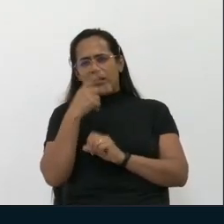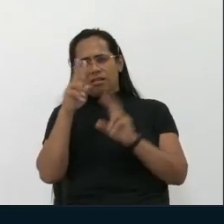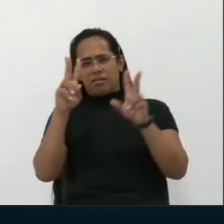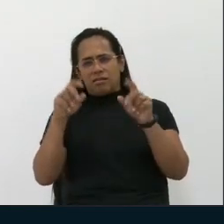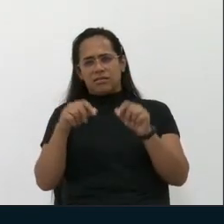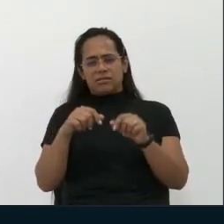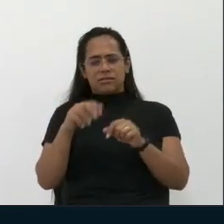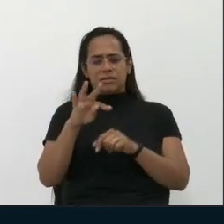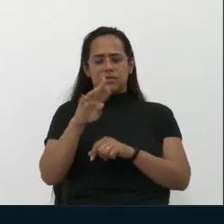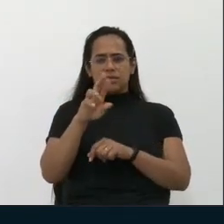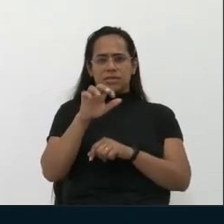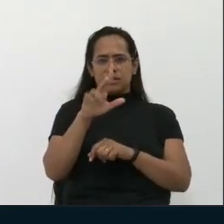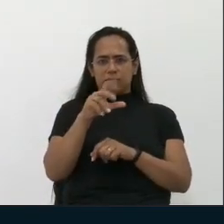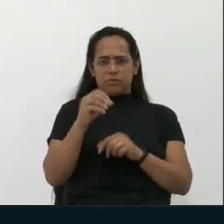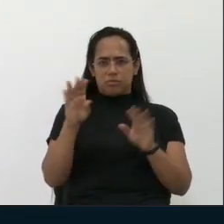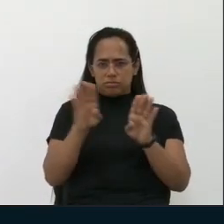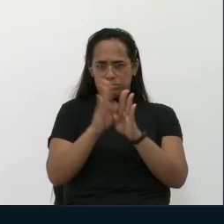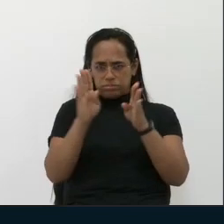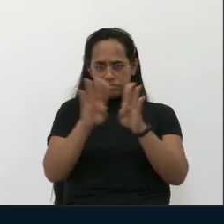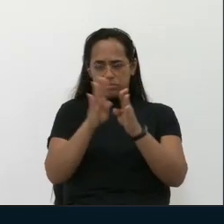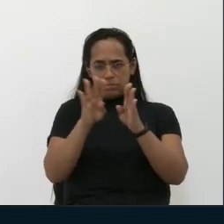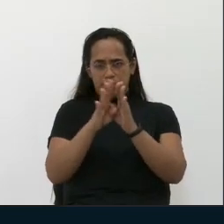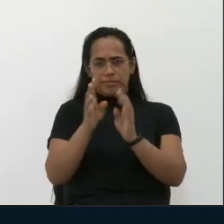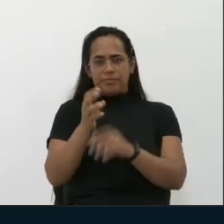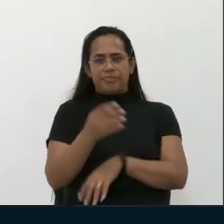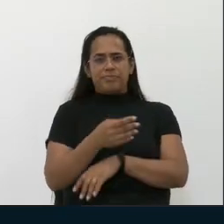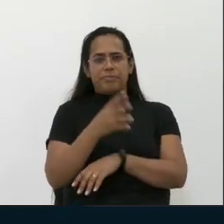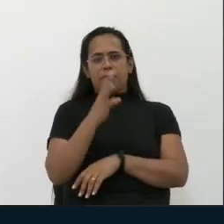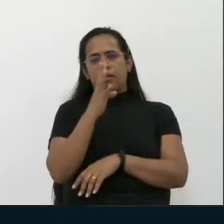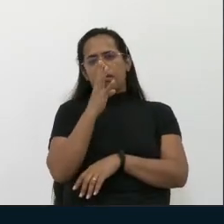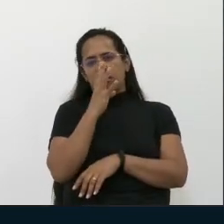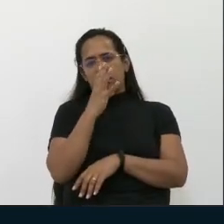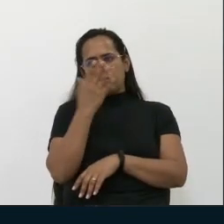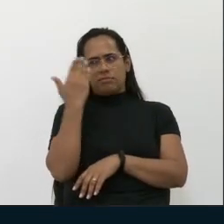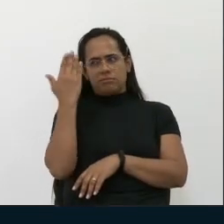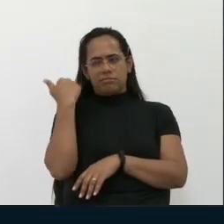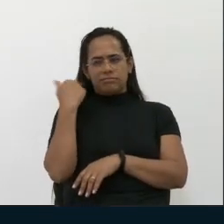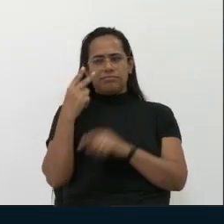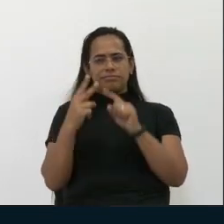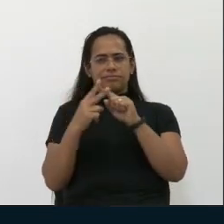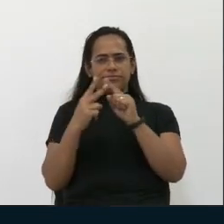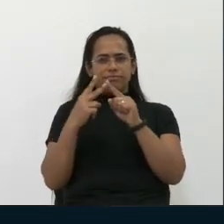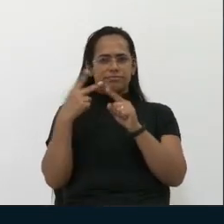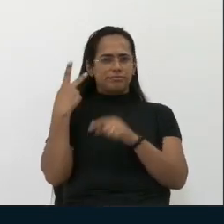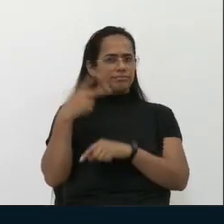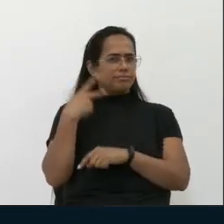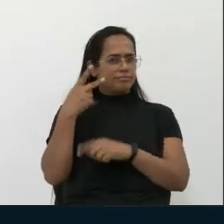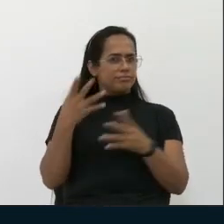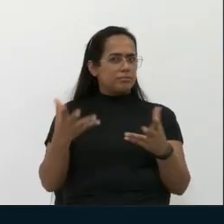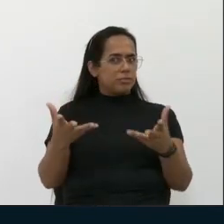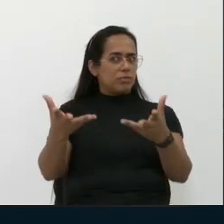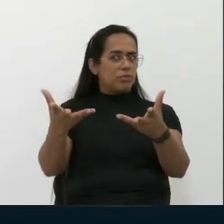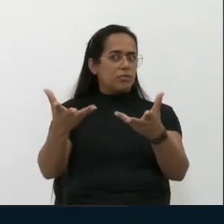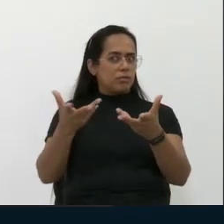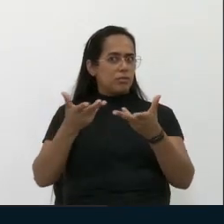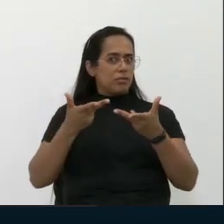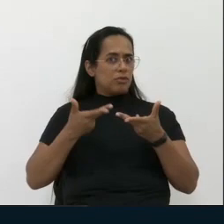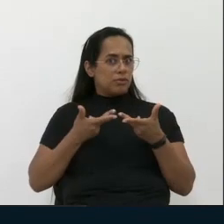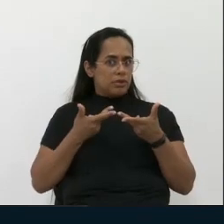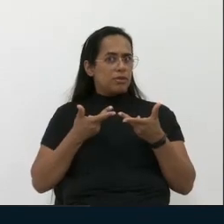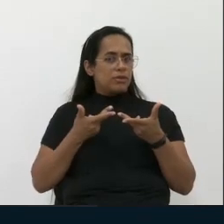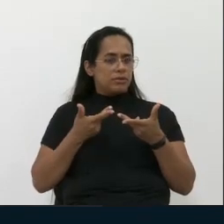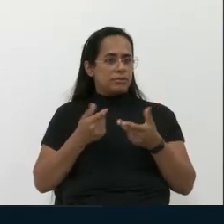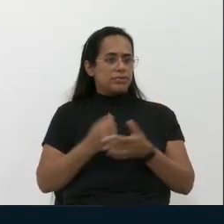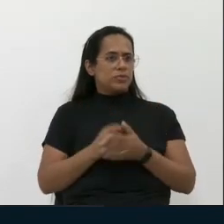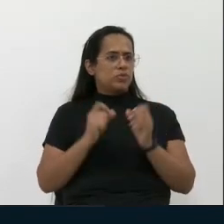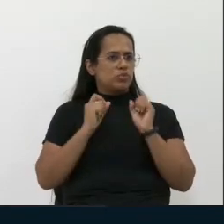E eu vi aqui o vereador Marcelo e o vereador Edmilson convidando todo mundo que se encontra aqui